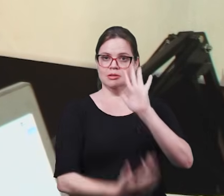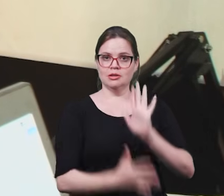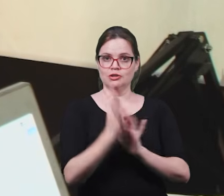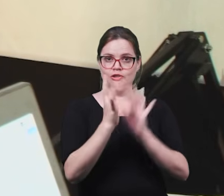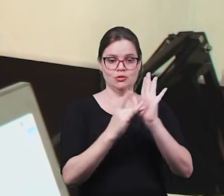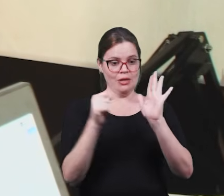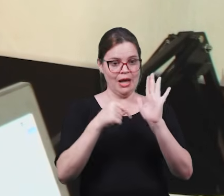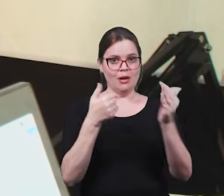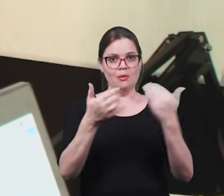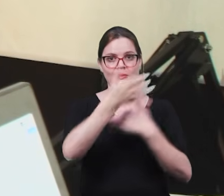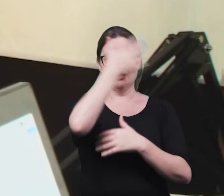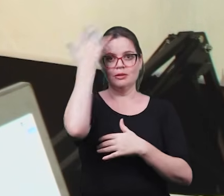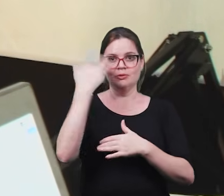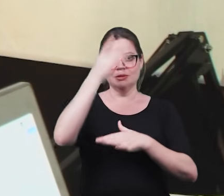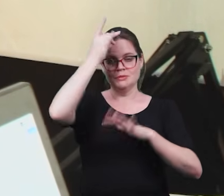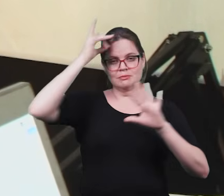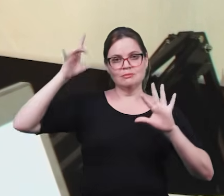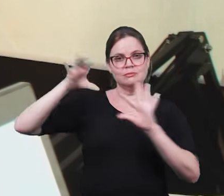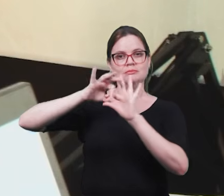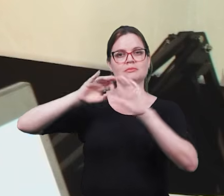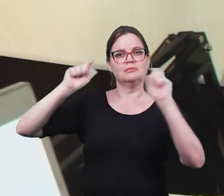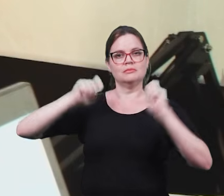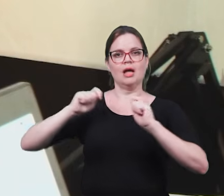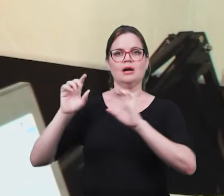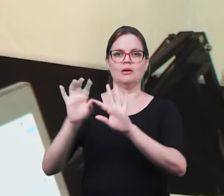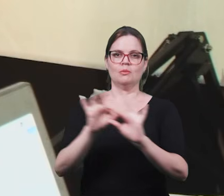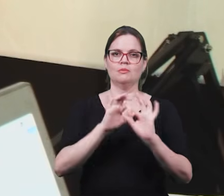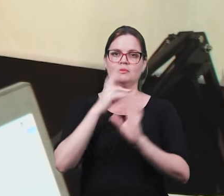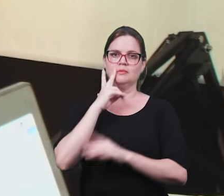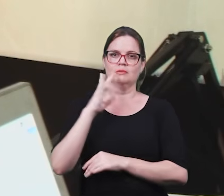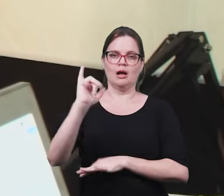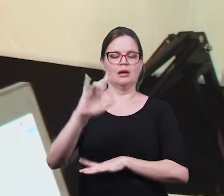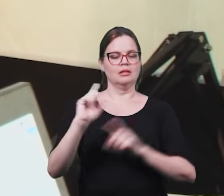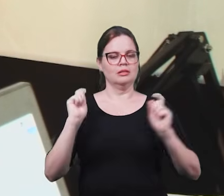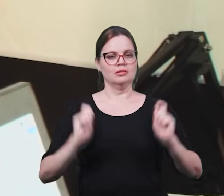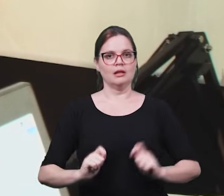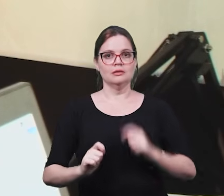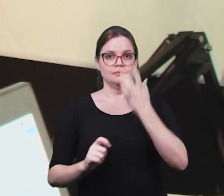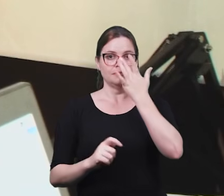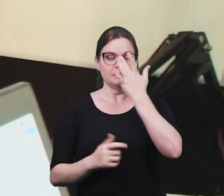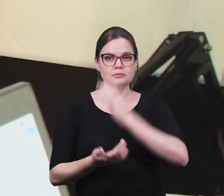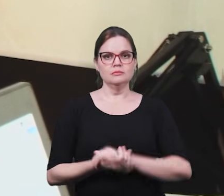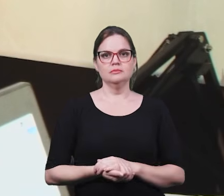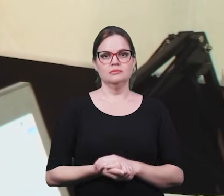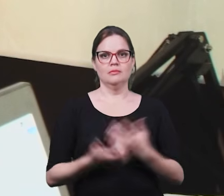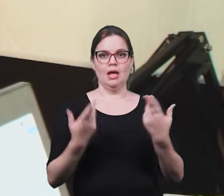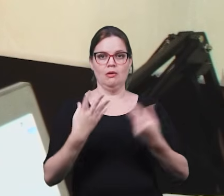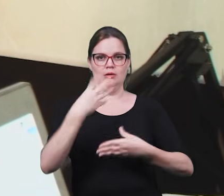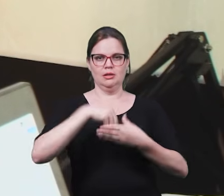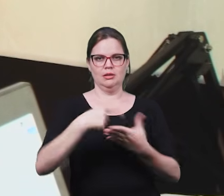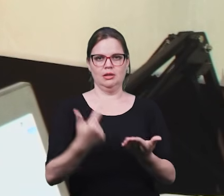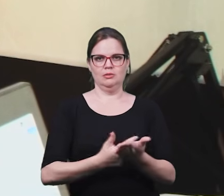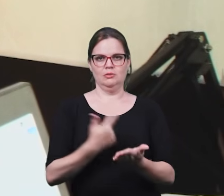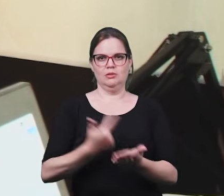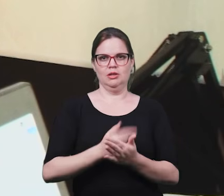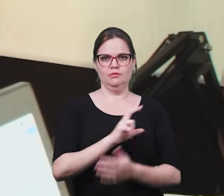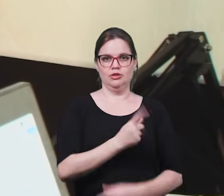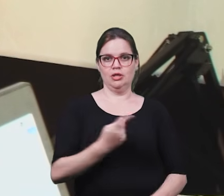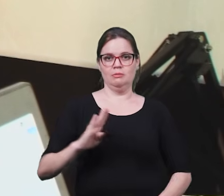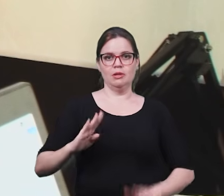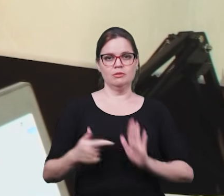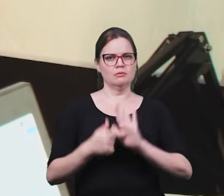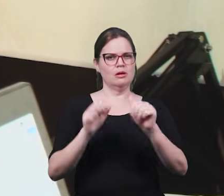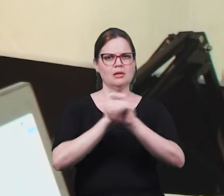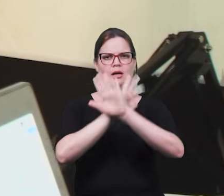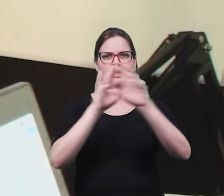pelo Espírito Santo, nós temos de volta essa comunhão com o Pai. É como se a palavra que está em Hebreus aqui fosse muito